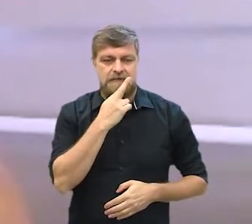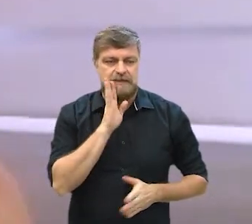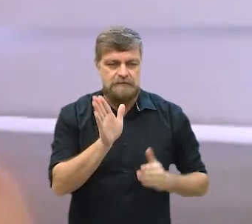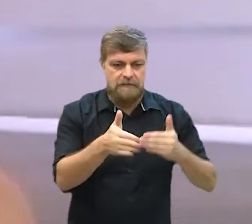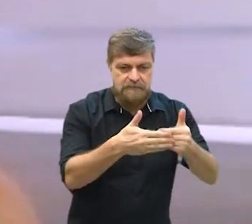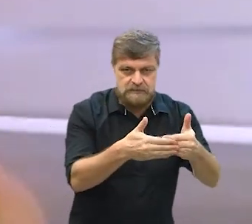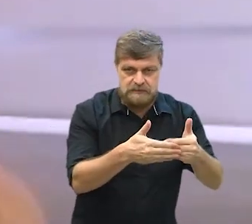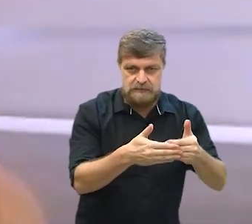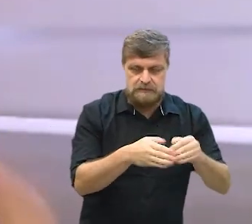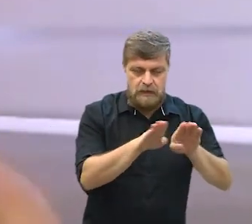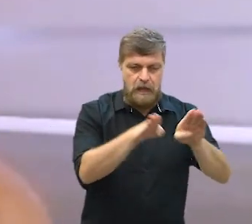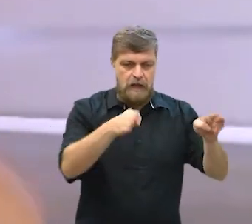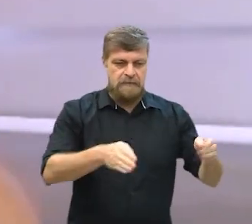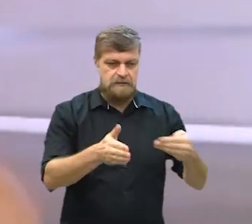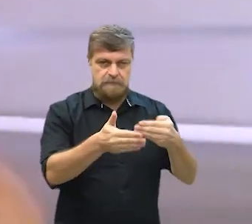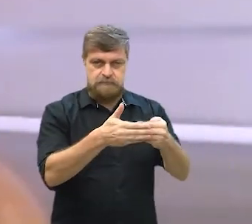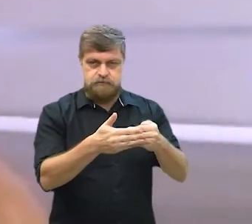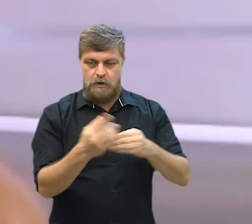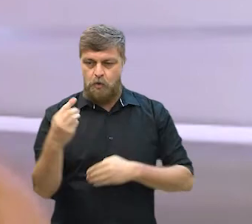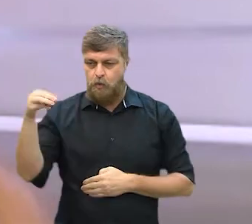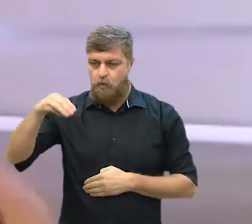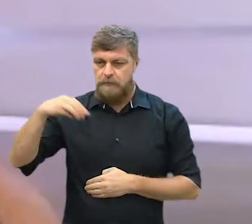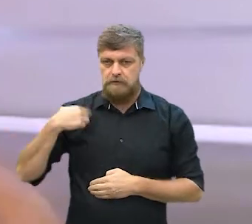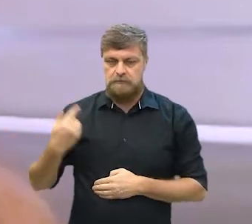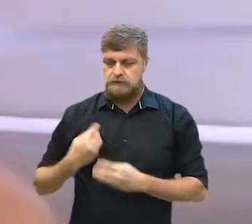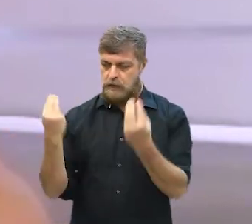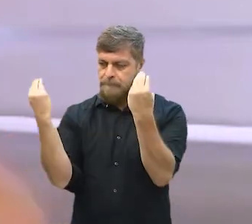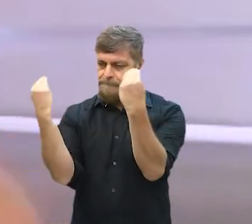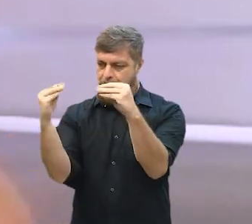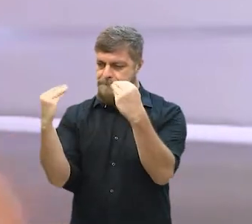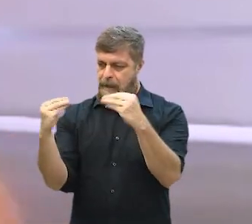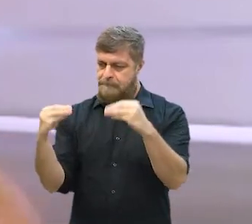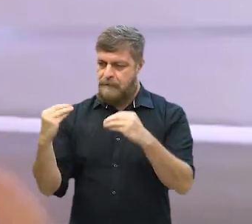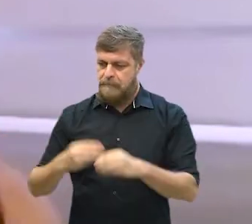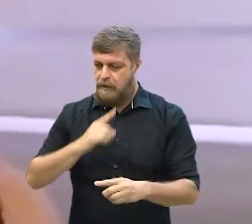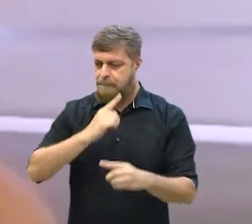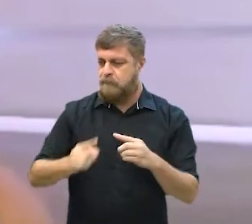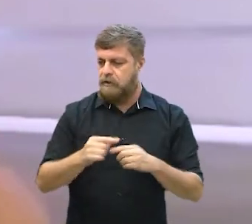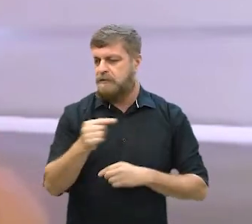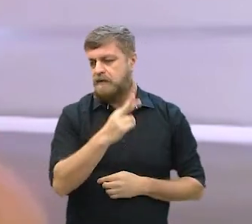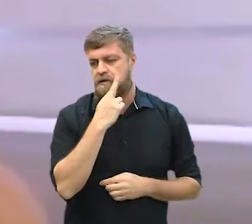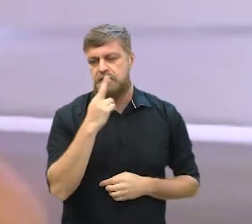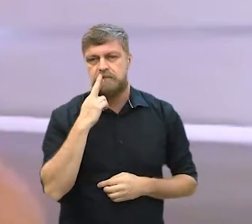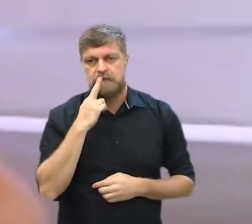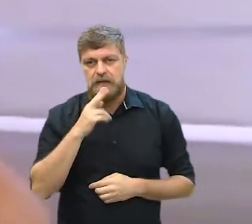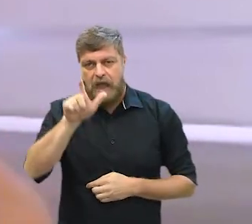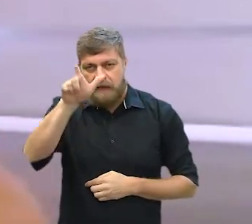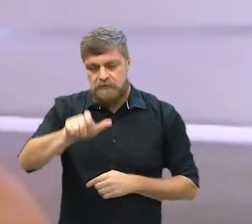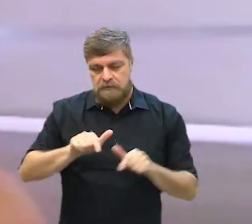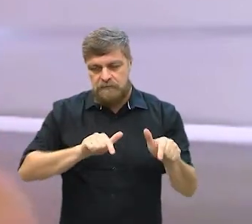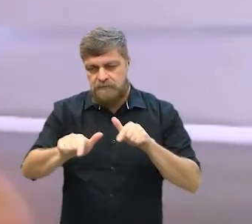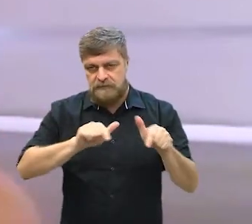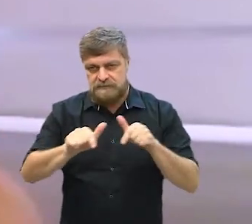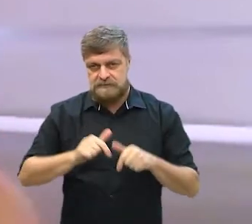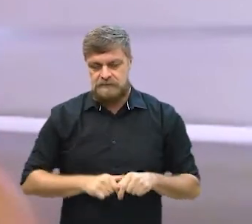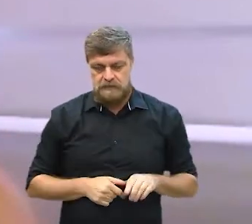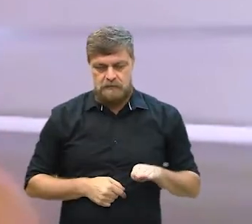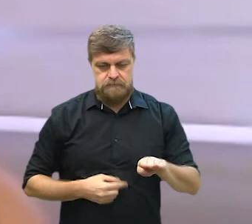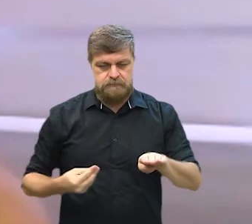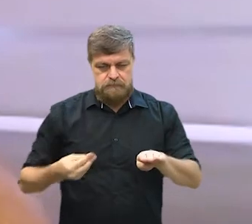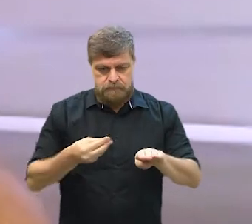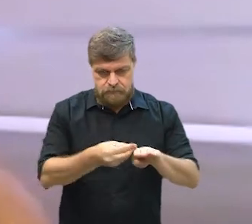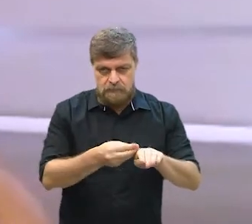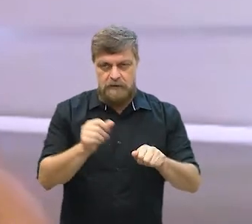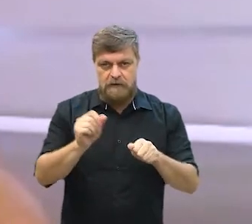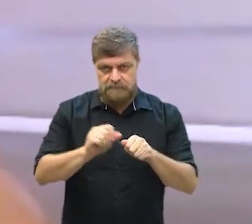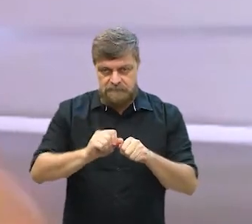pode mais funcionar. As mesas que estavam abertas, em 1 minuto a gente consegue fechar e quem for fazer o trabalho conosco de delivery,